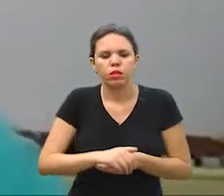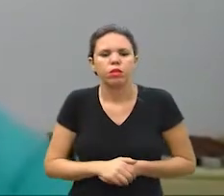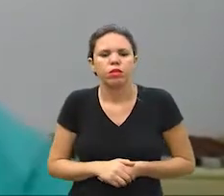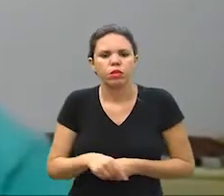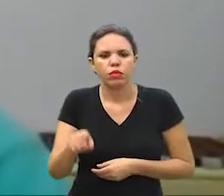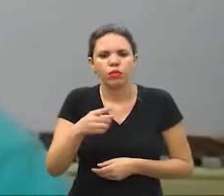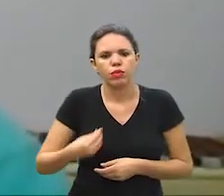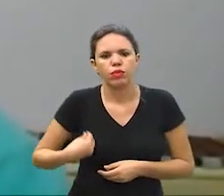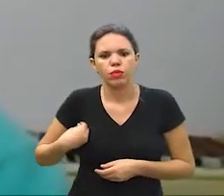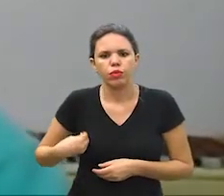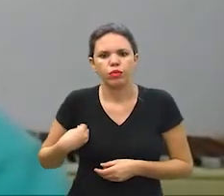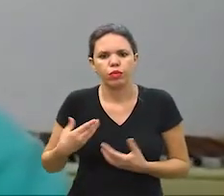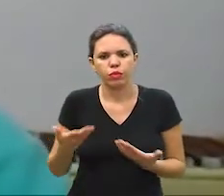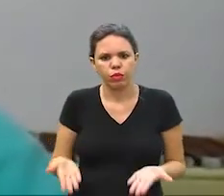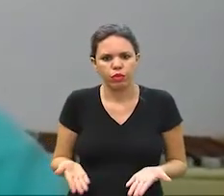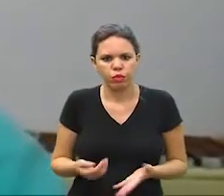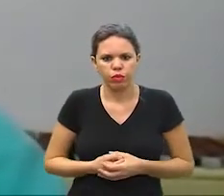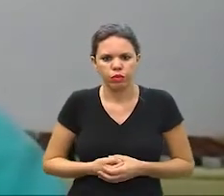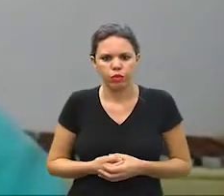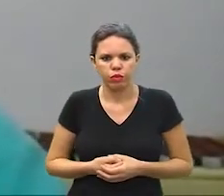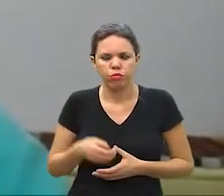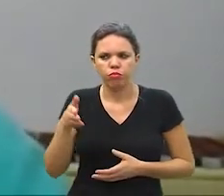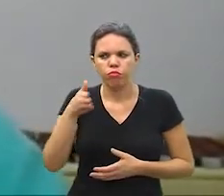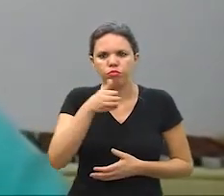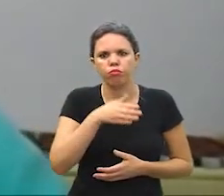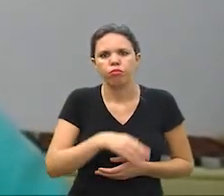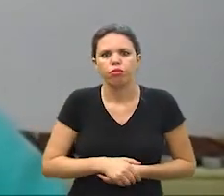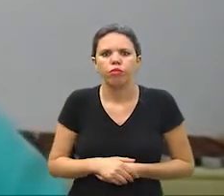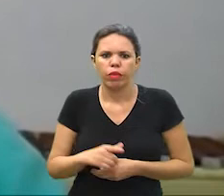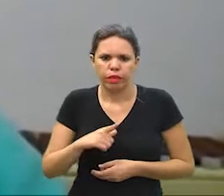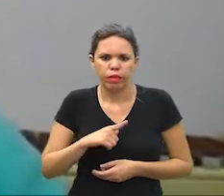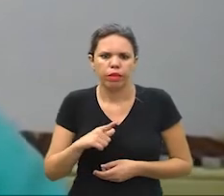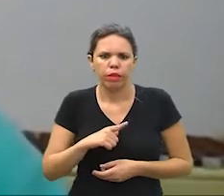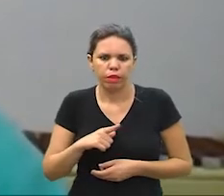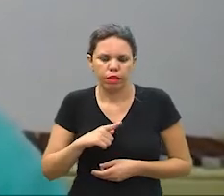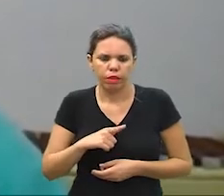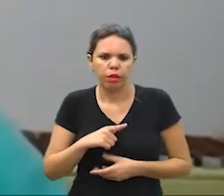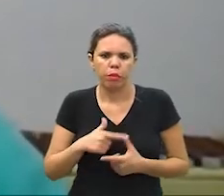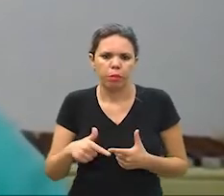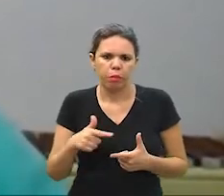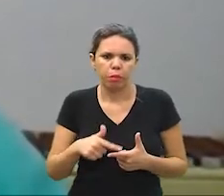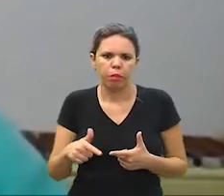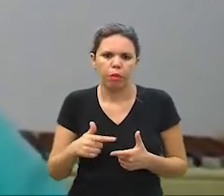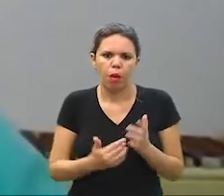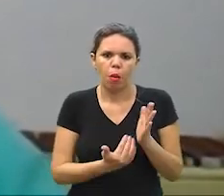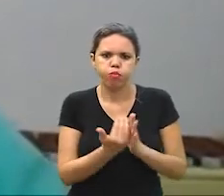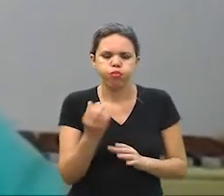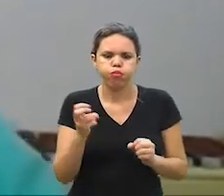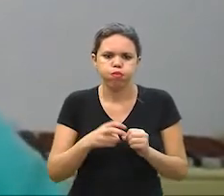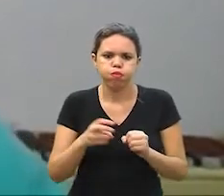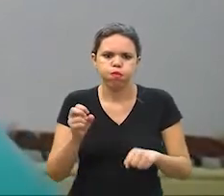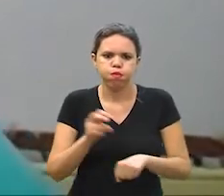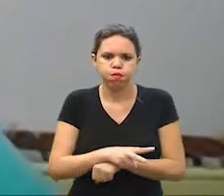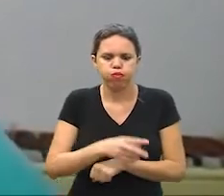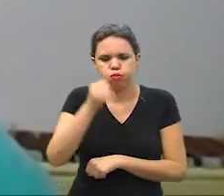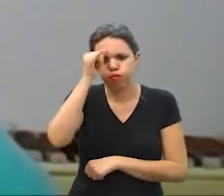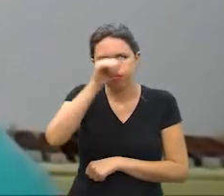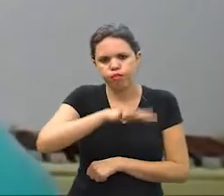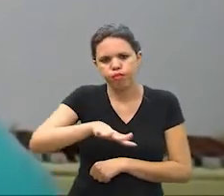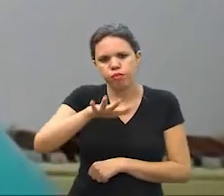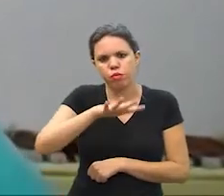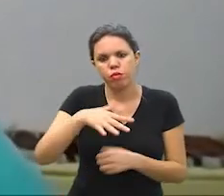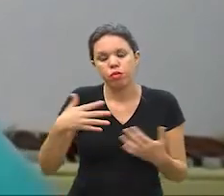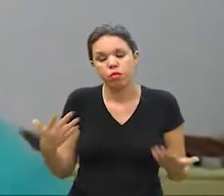onde você está circulando, tem incidência alta do vírus, portanto, evite esta